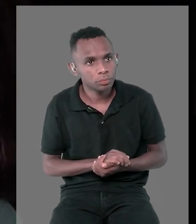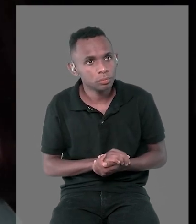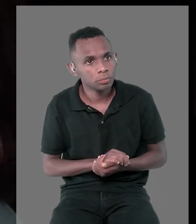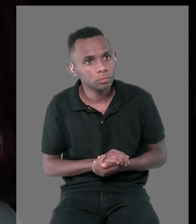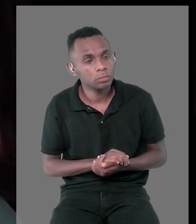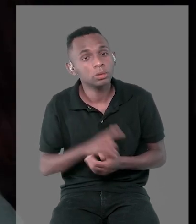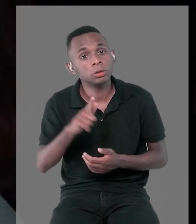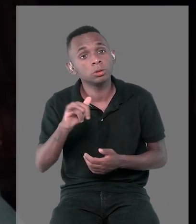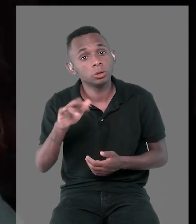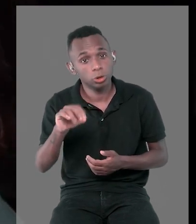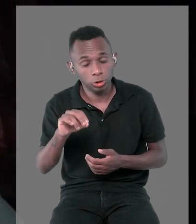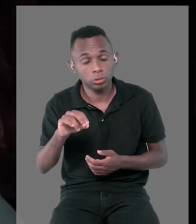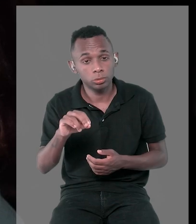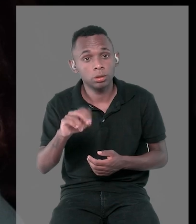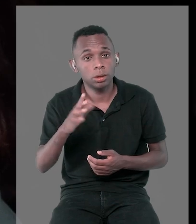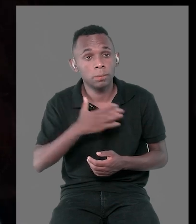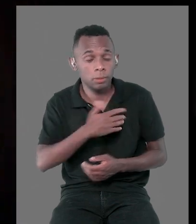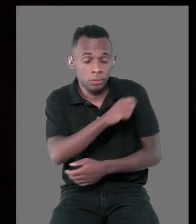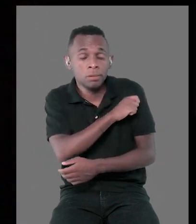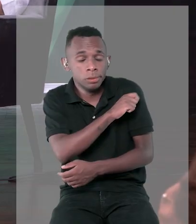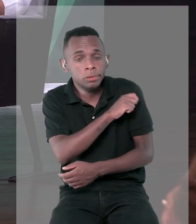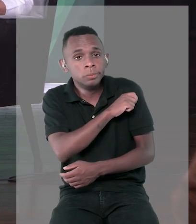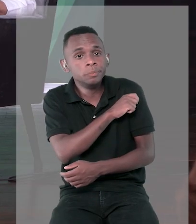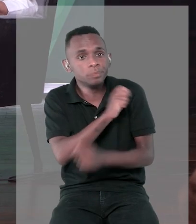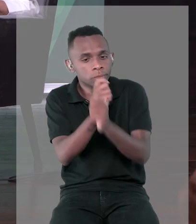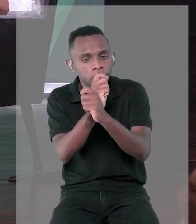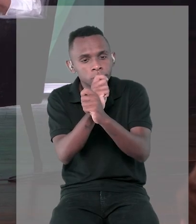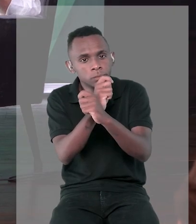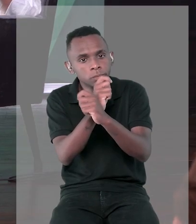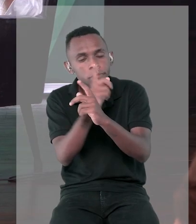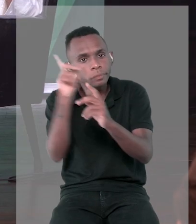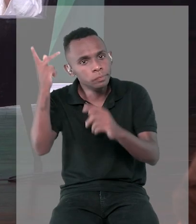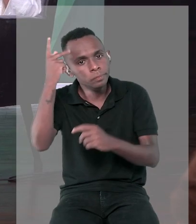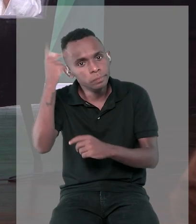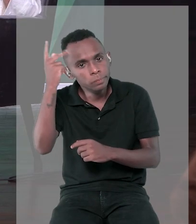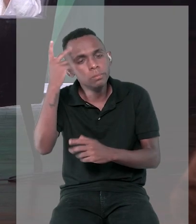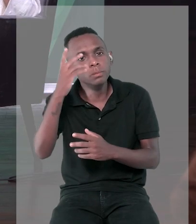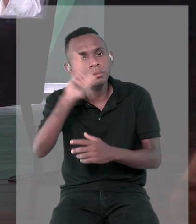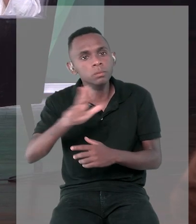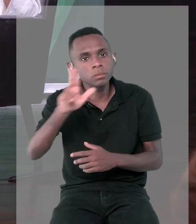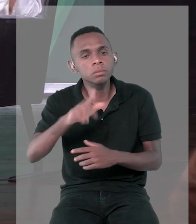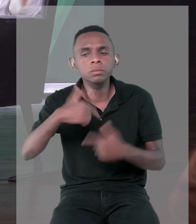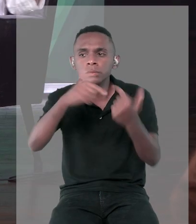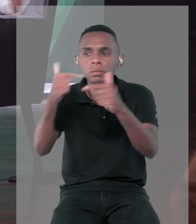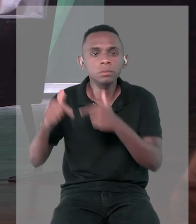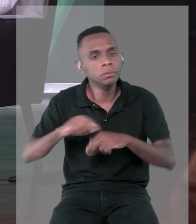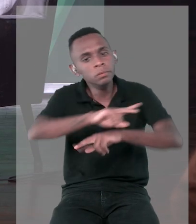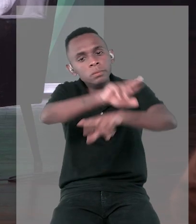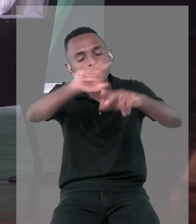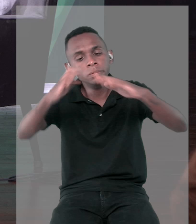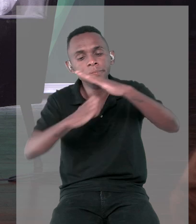O Giro Takahashi foi meu aluno na USP. E ele trabalhou em